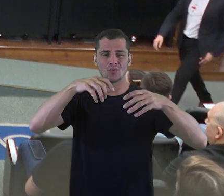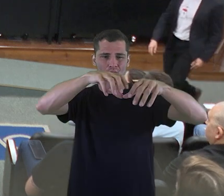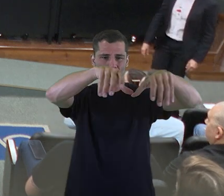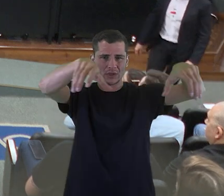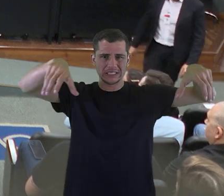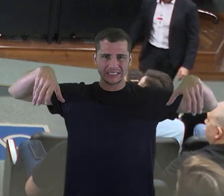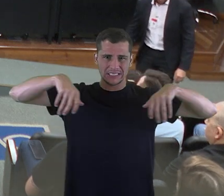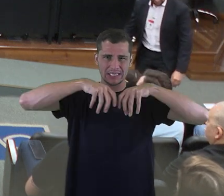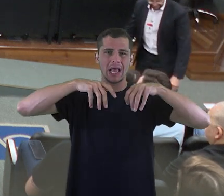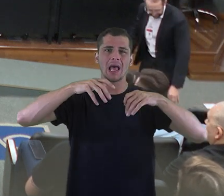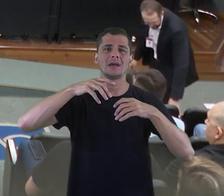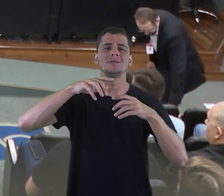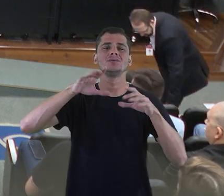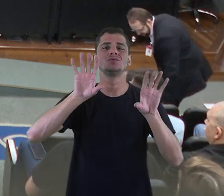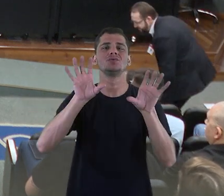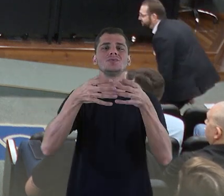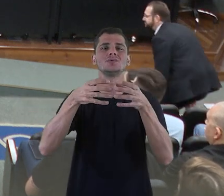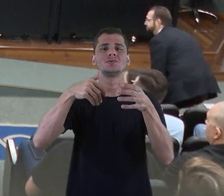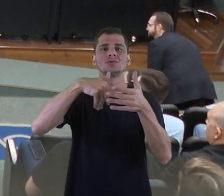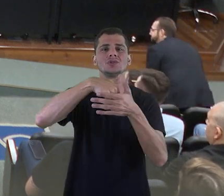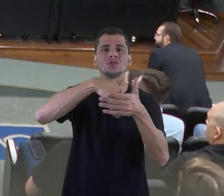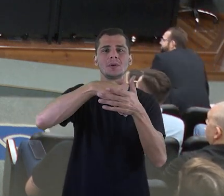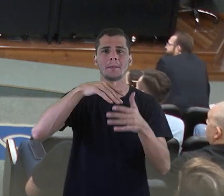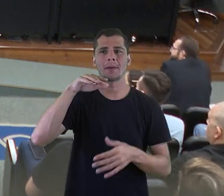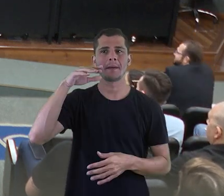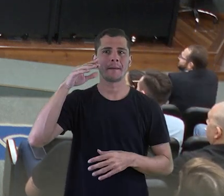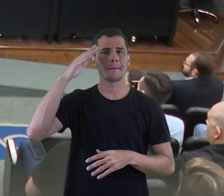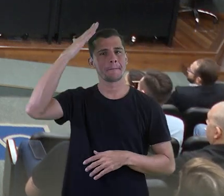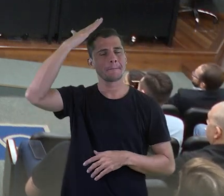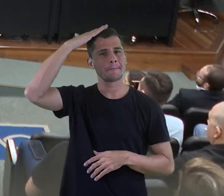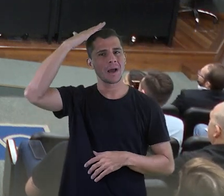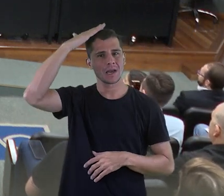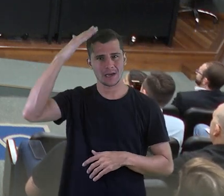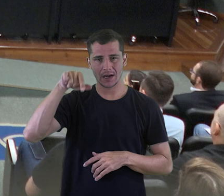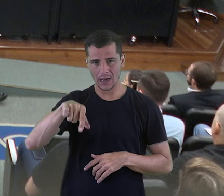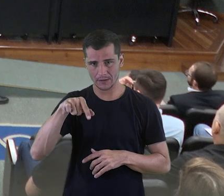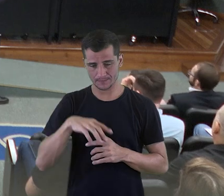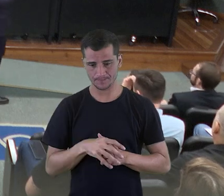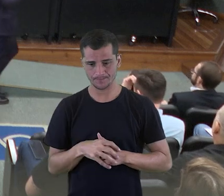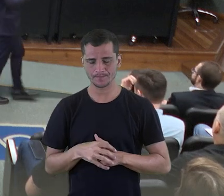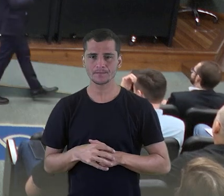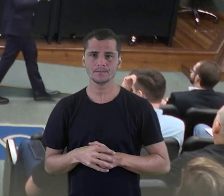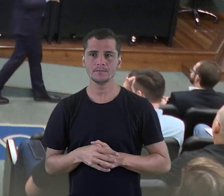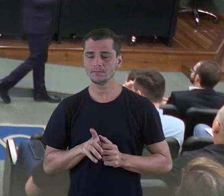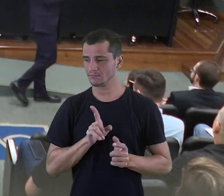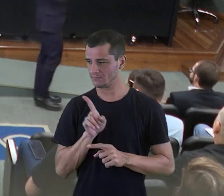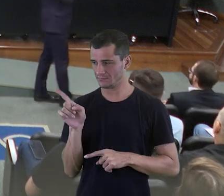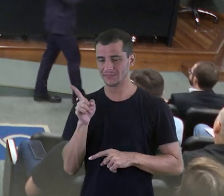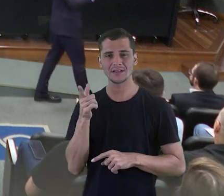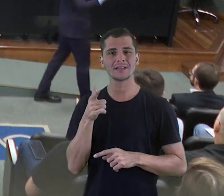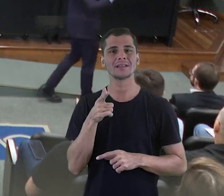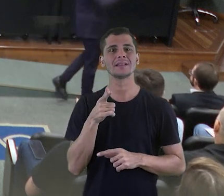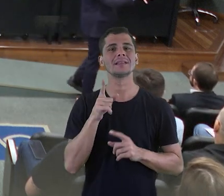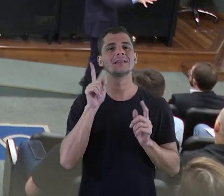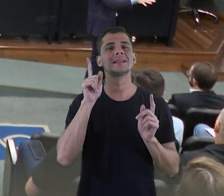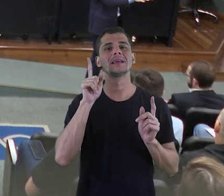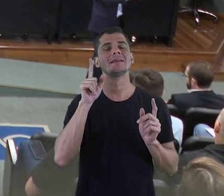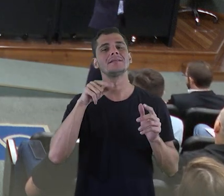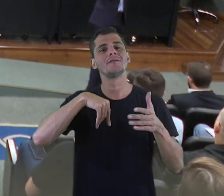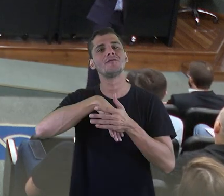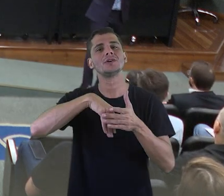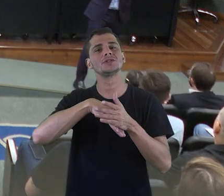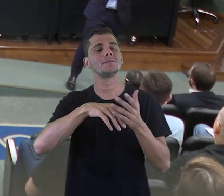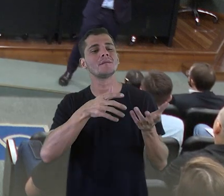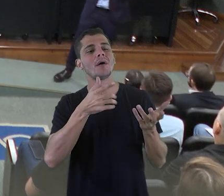vocês. Estou feliz hoje. Ontem ele ganhou do Botafogo. Foi a mais linda do mundo. O Bento pegou dois pênaltis. Não jogamos nada, mas esse é o